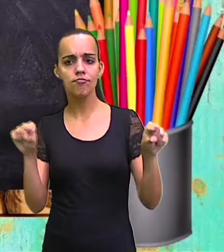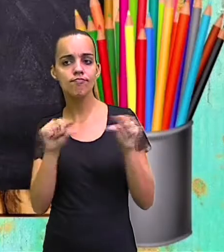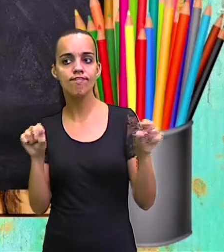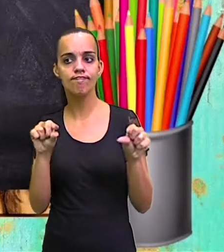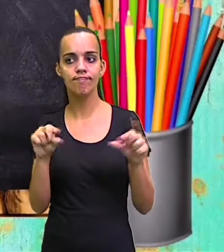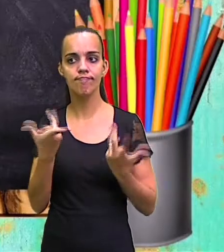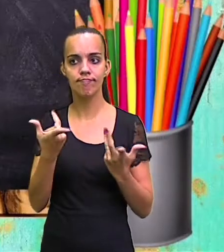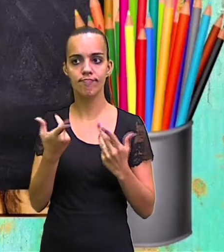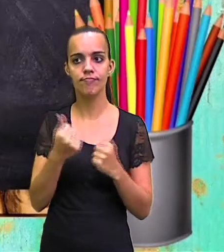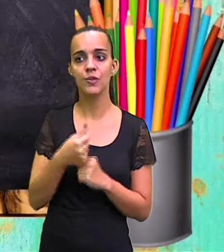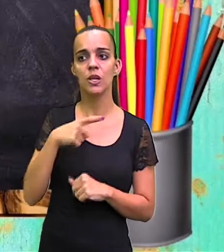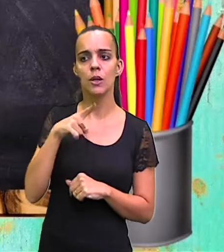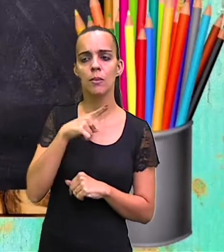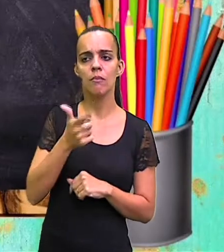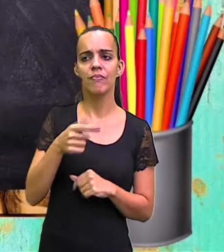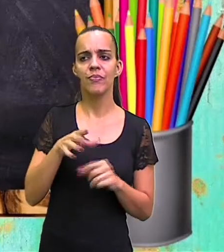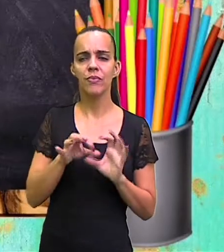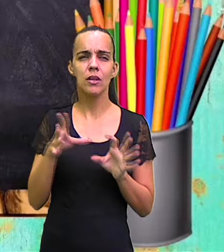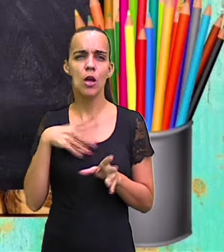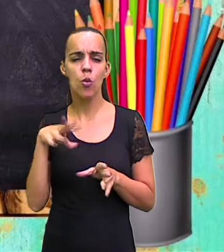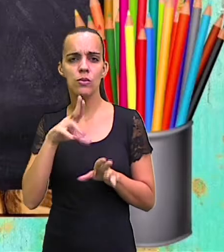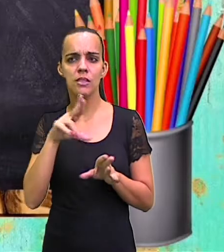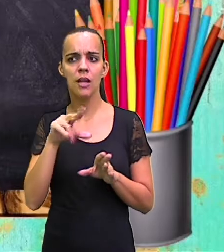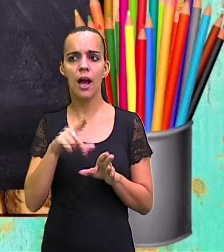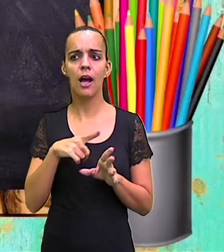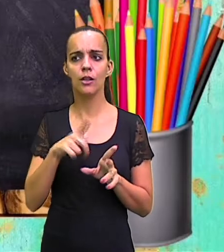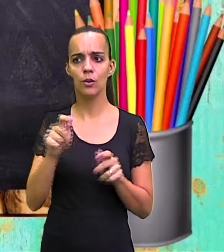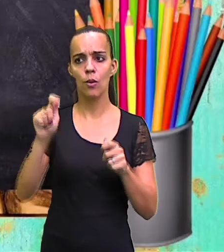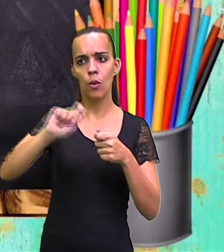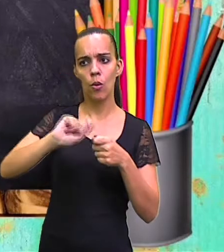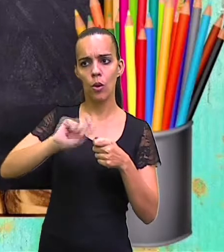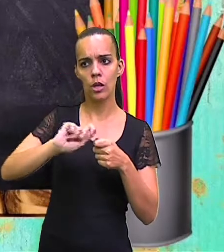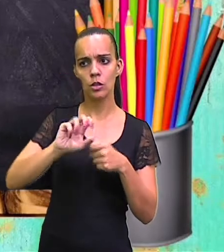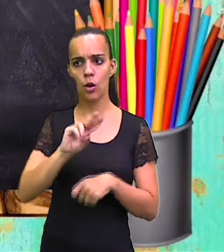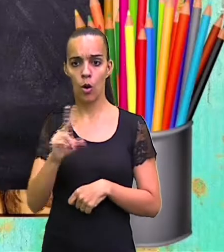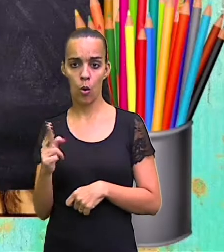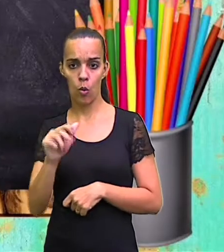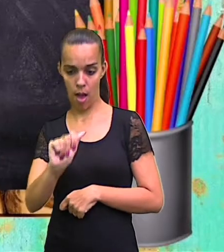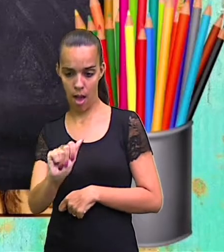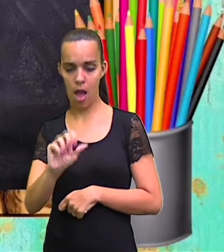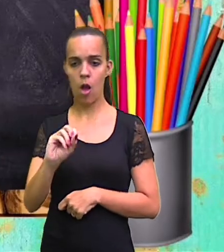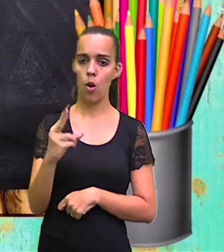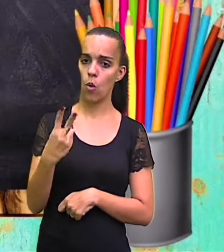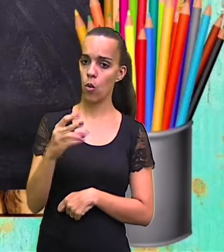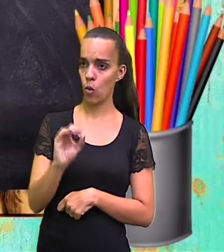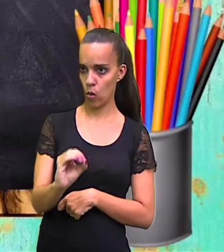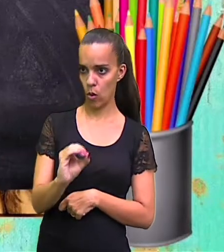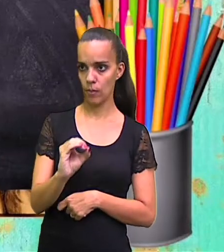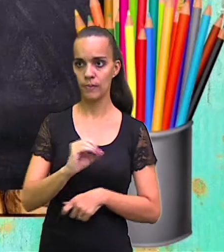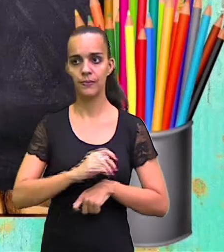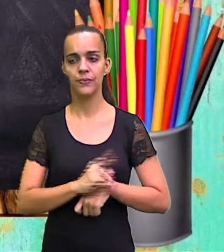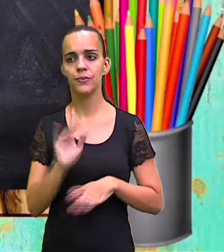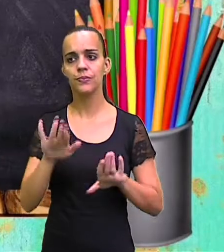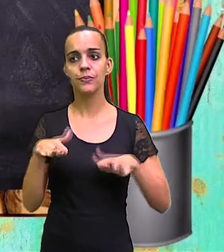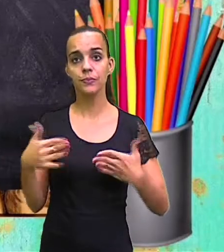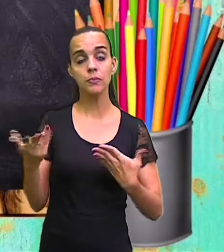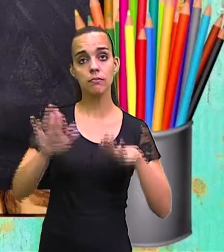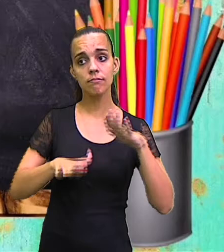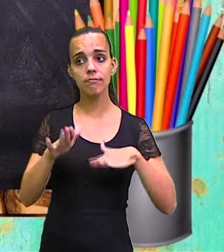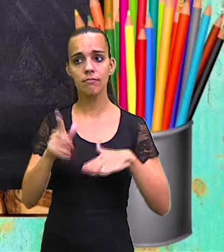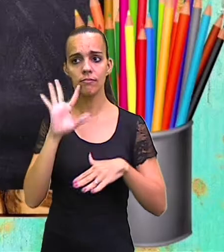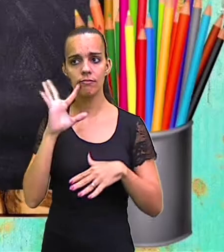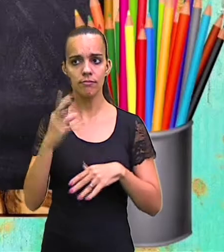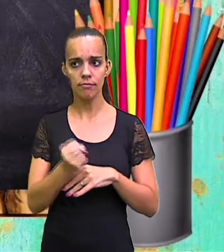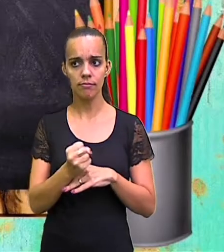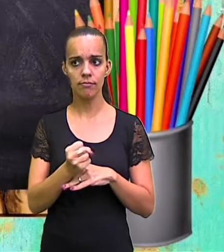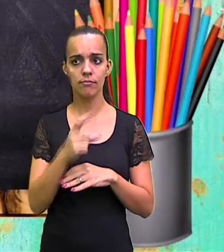quase sempre pede um artigo, ou A ou O. Então, a gente achou o A